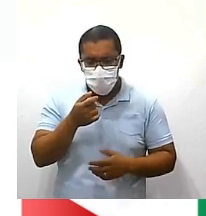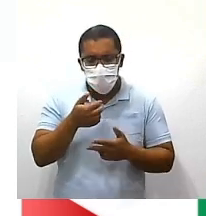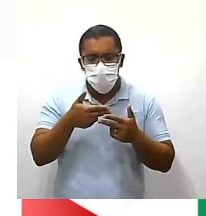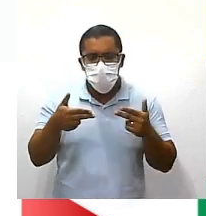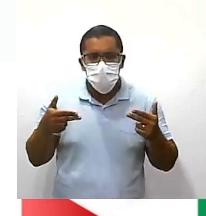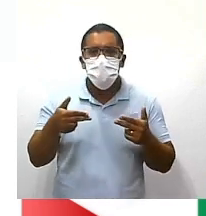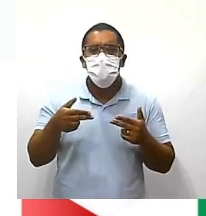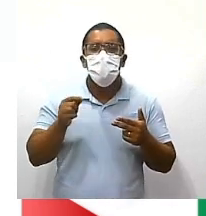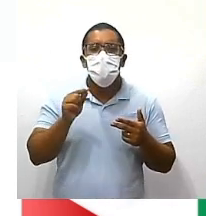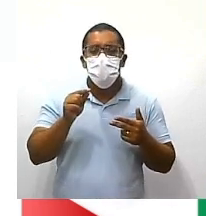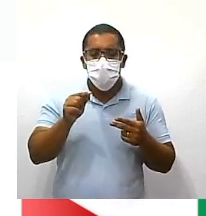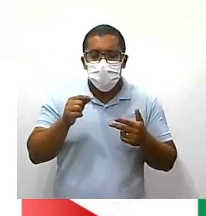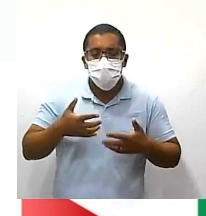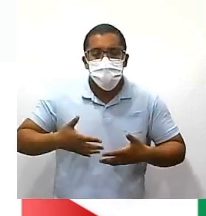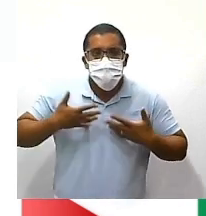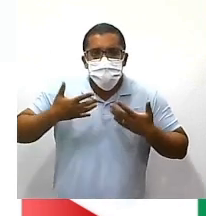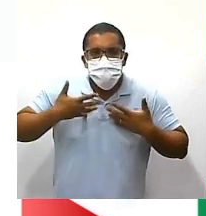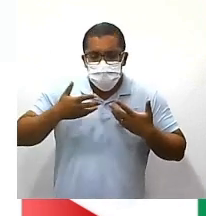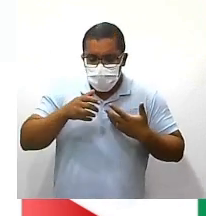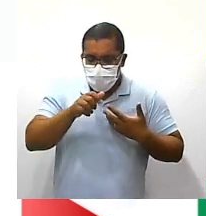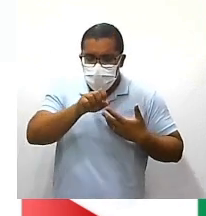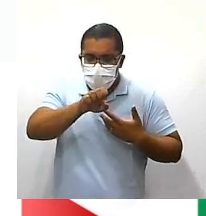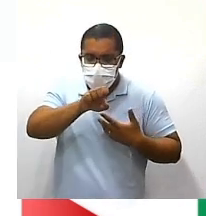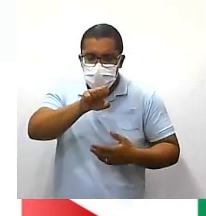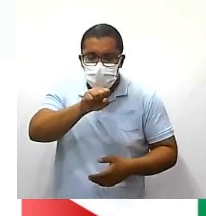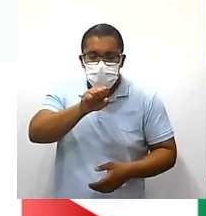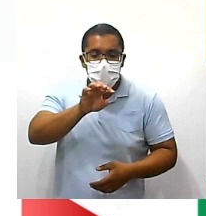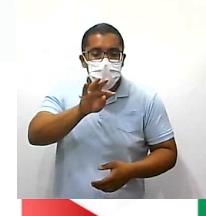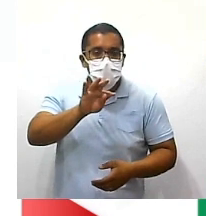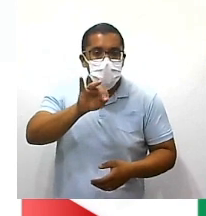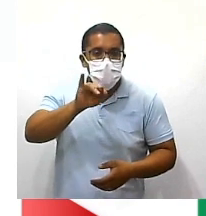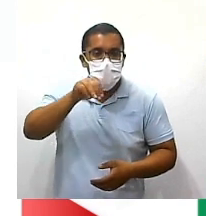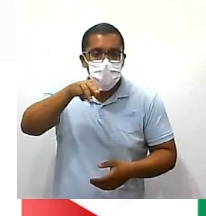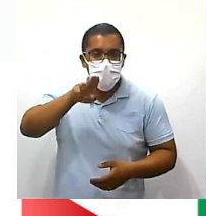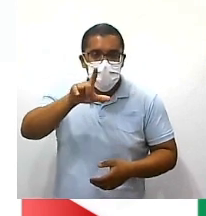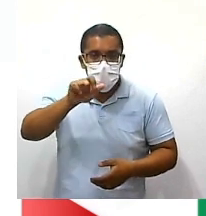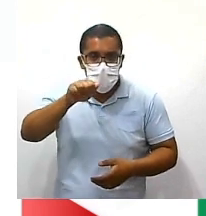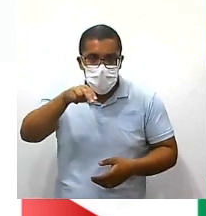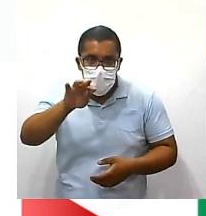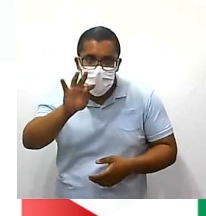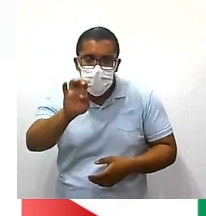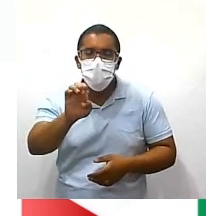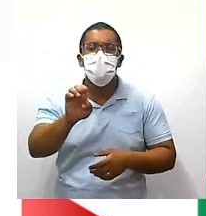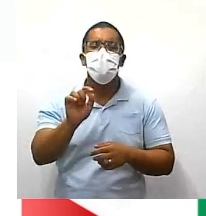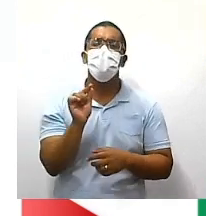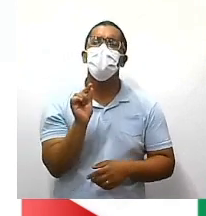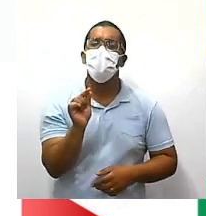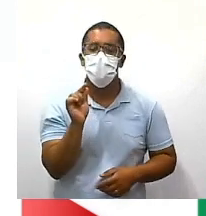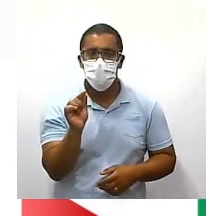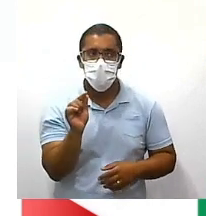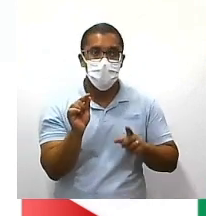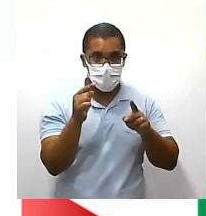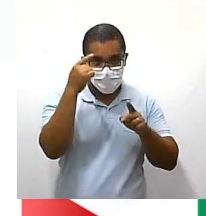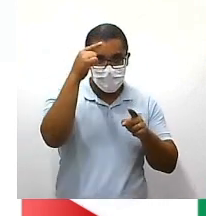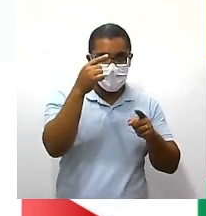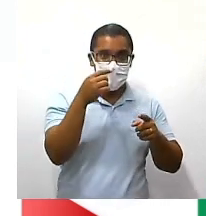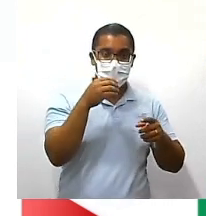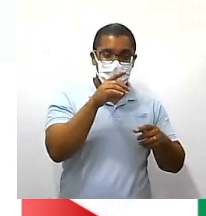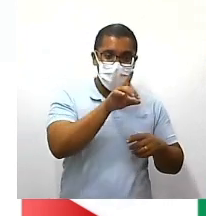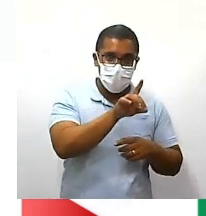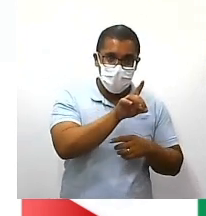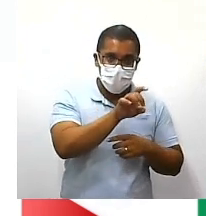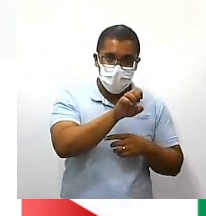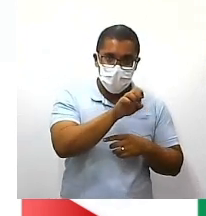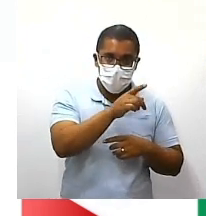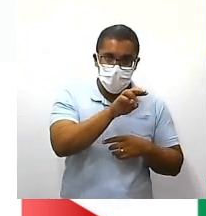são os estimulantes. O efeito das drogas estimulantes é o contrário das depressoras. Quando